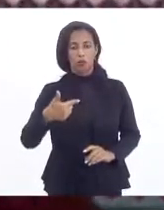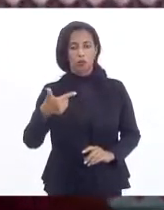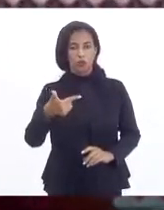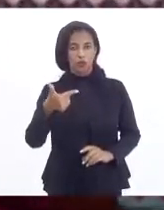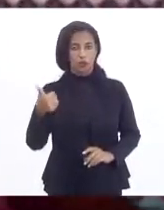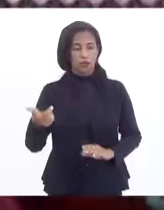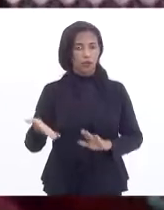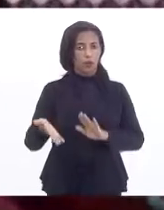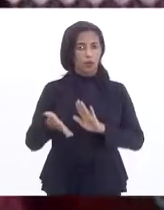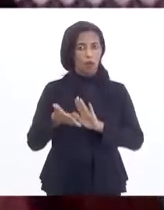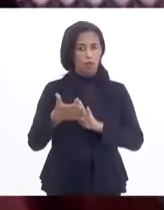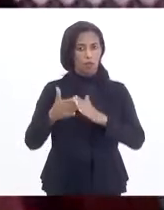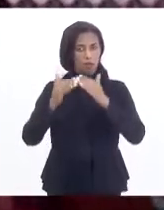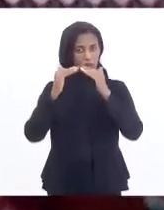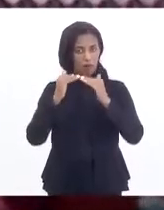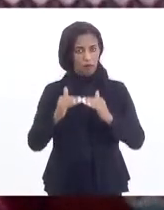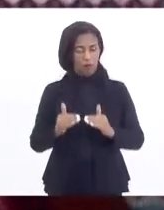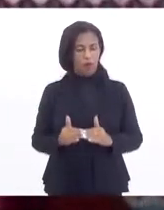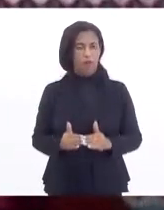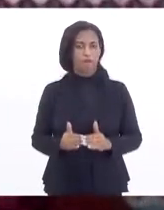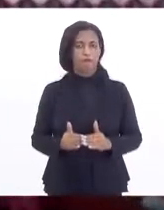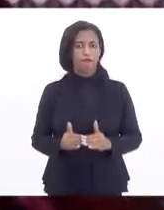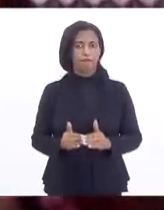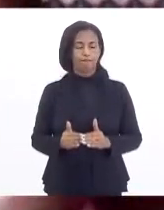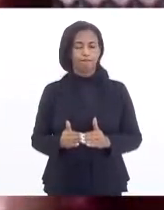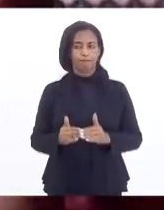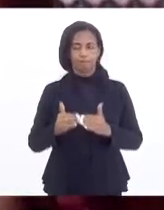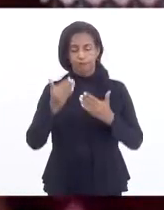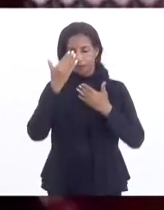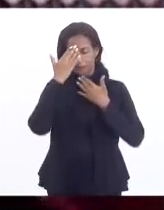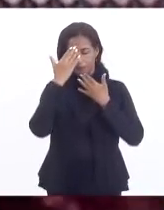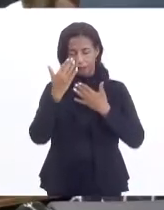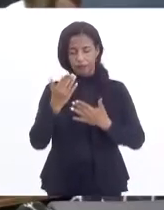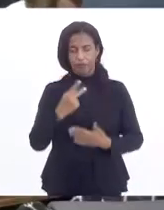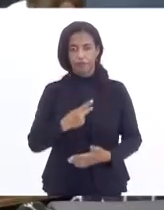4812/2021 é favorável, com louvor. Obrigada, presidente.